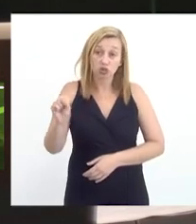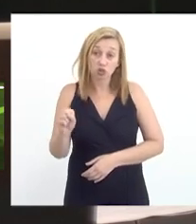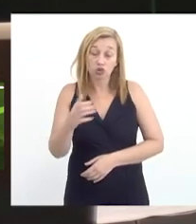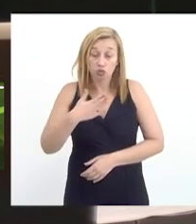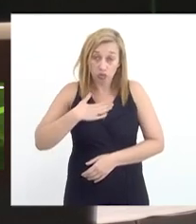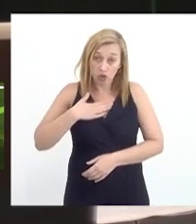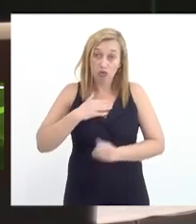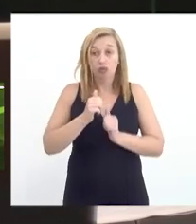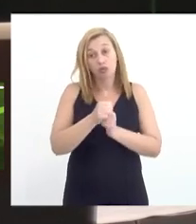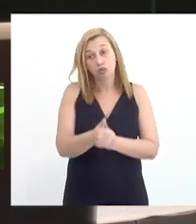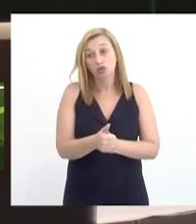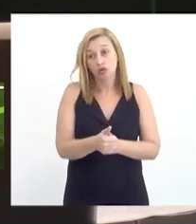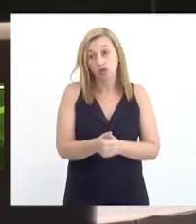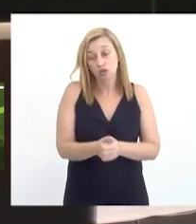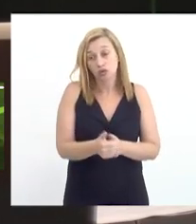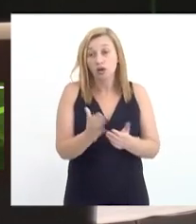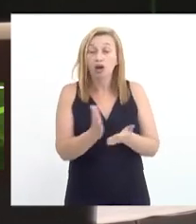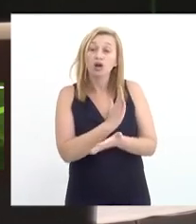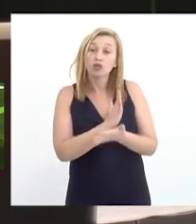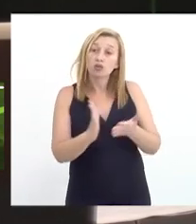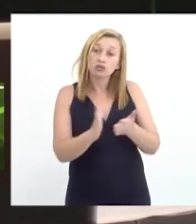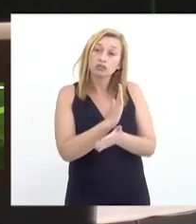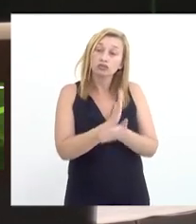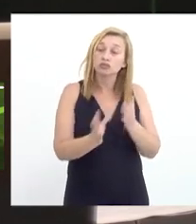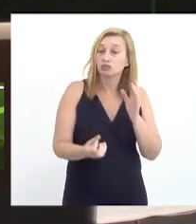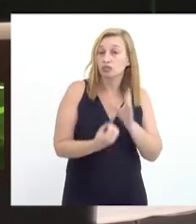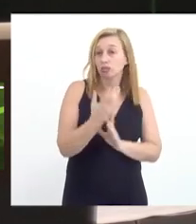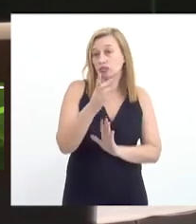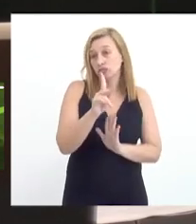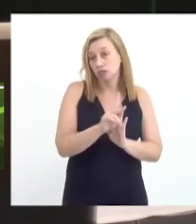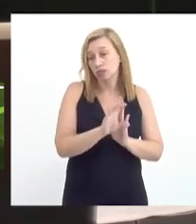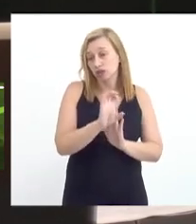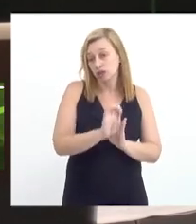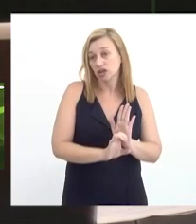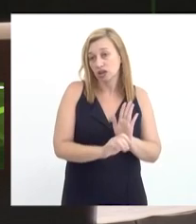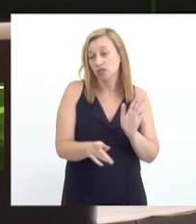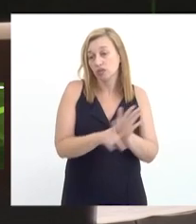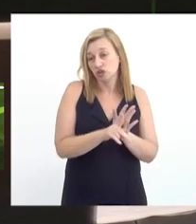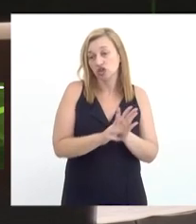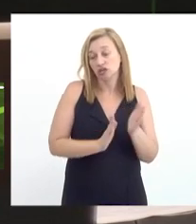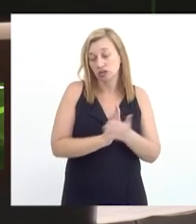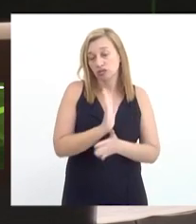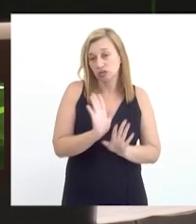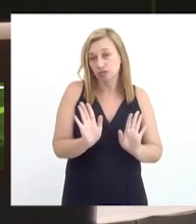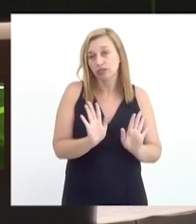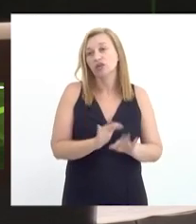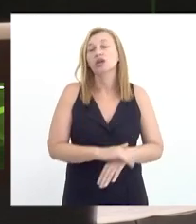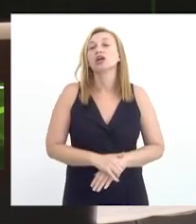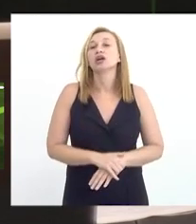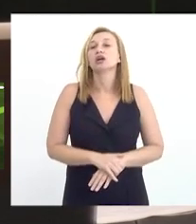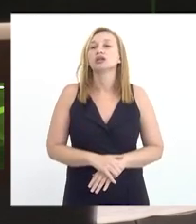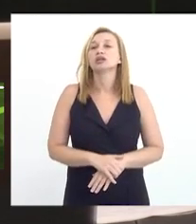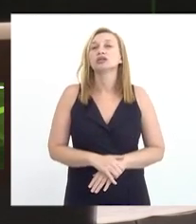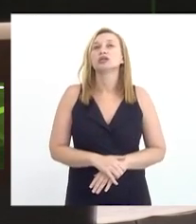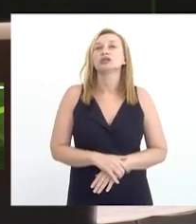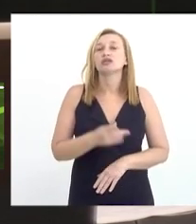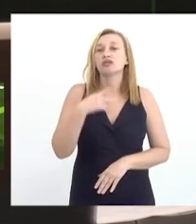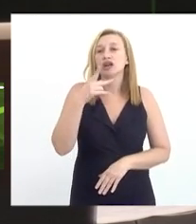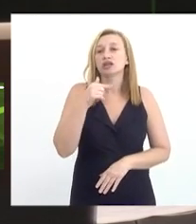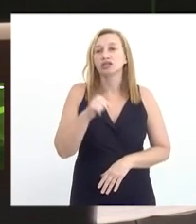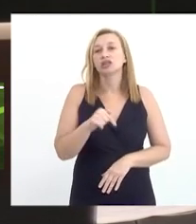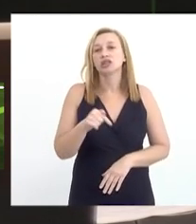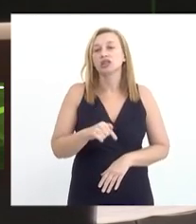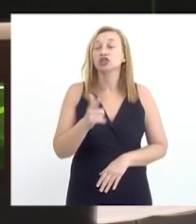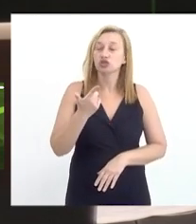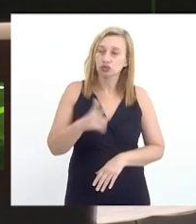acompanhou Propus algumas Projetos de leis Inclusive em cima Do que foi aprovado Então O que a gente está fazendo Aqui